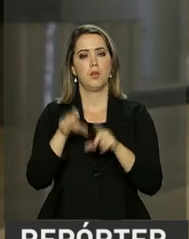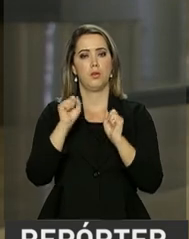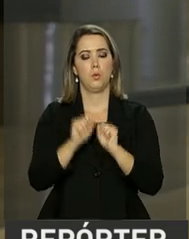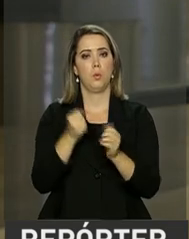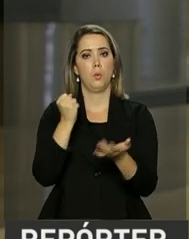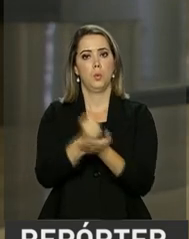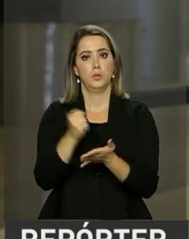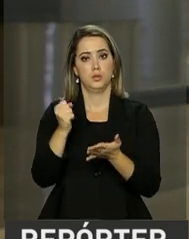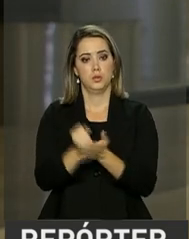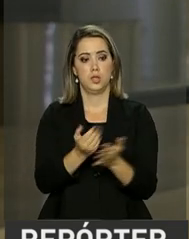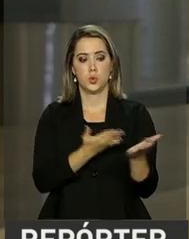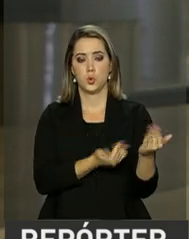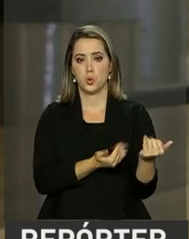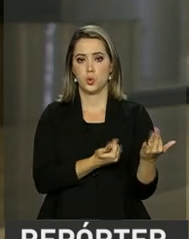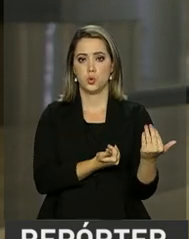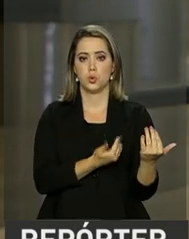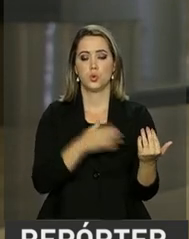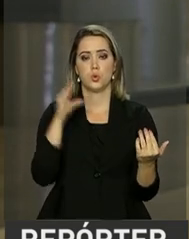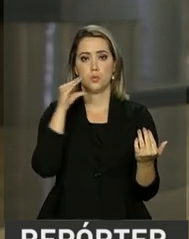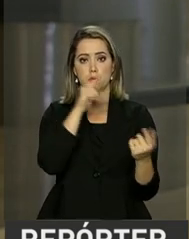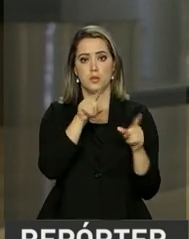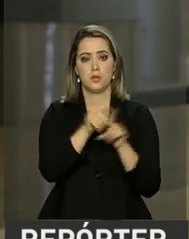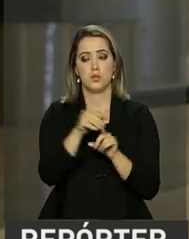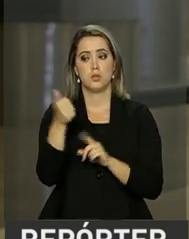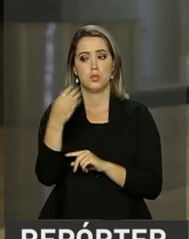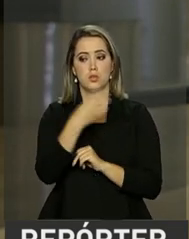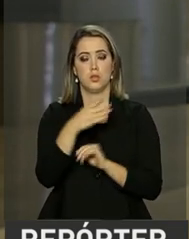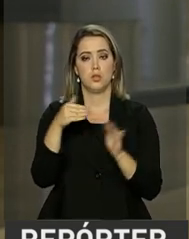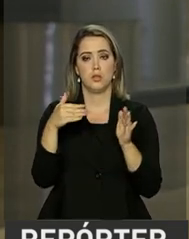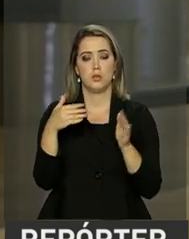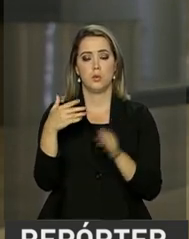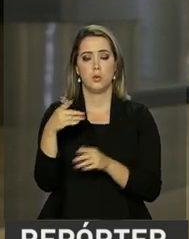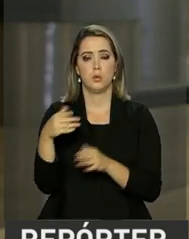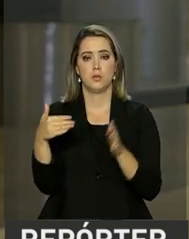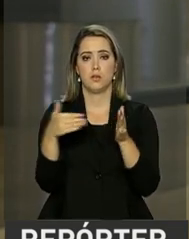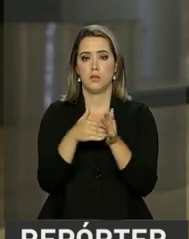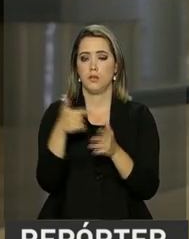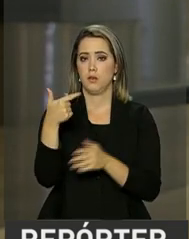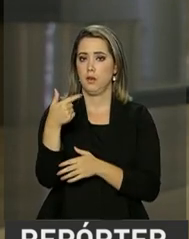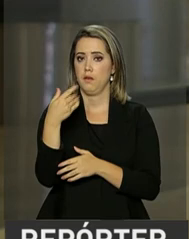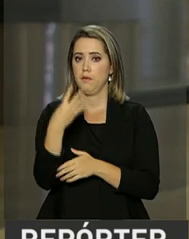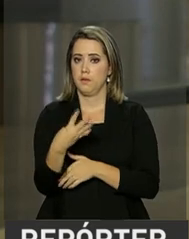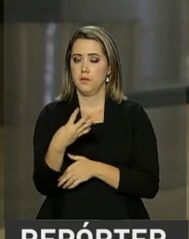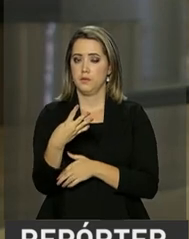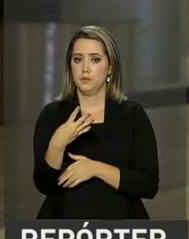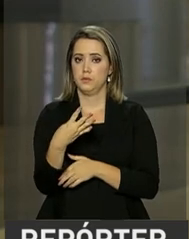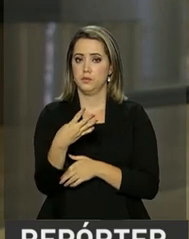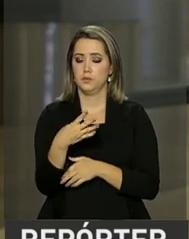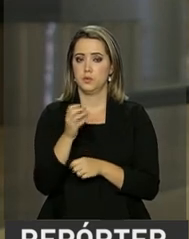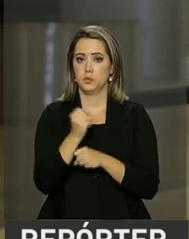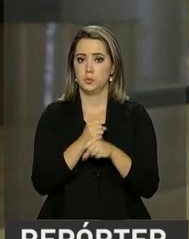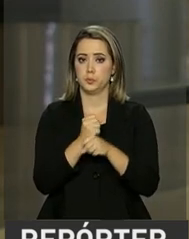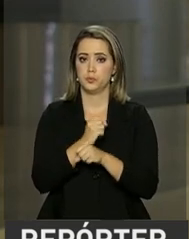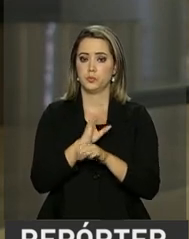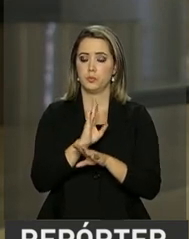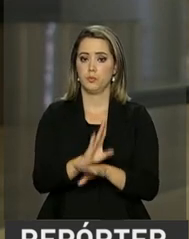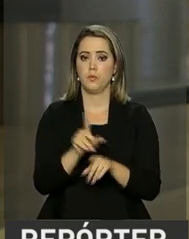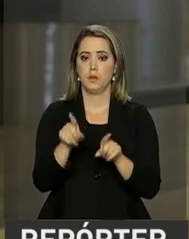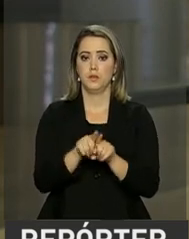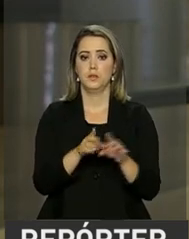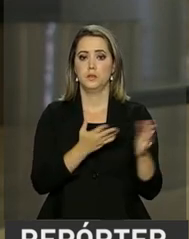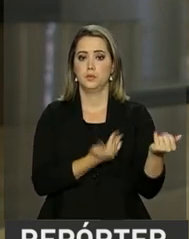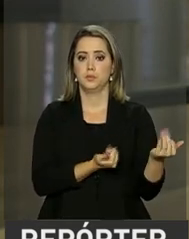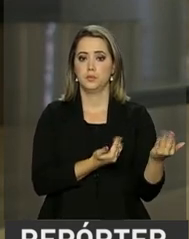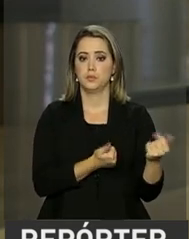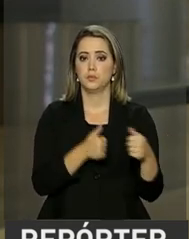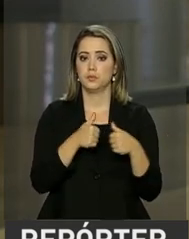e adolescentes de 14 a 24 anos. E para se beneficiar do programa, os jovens